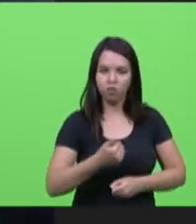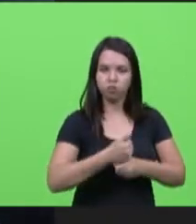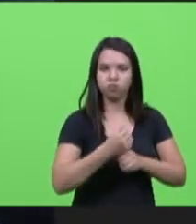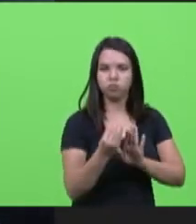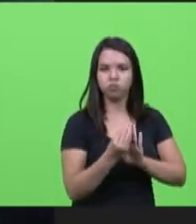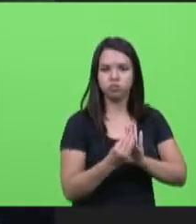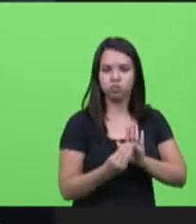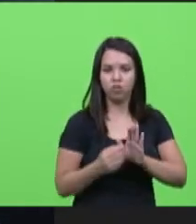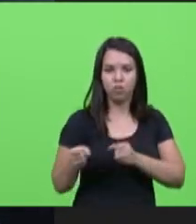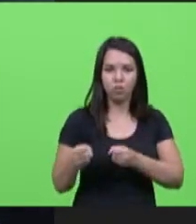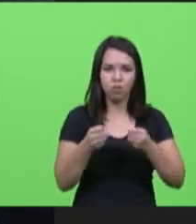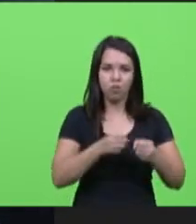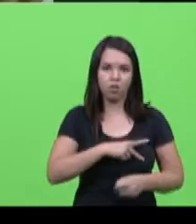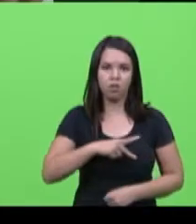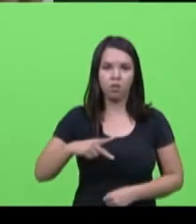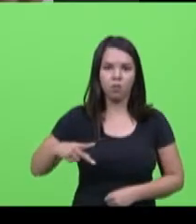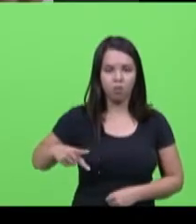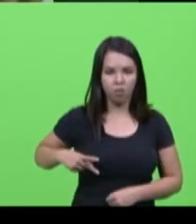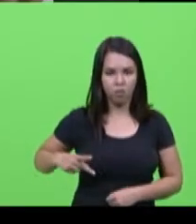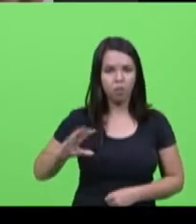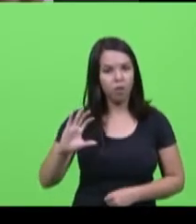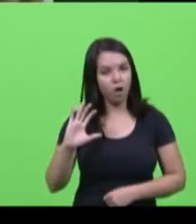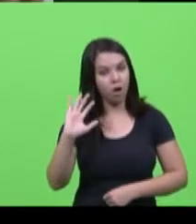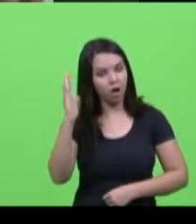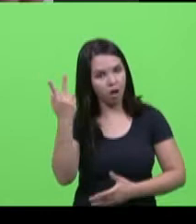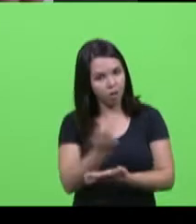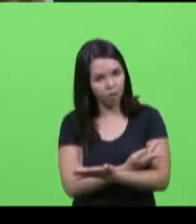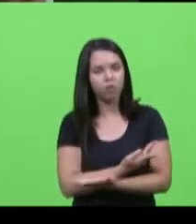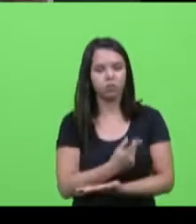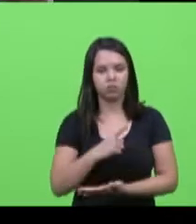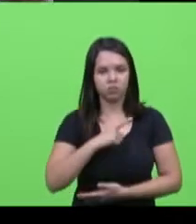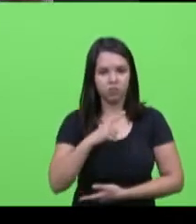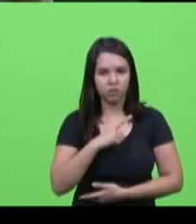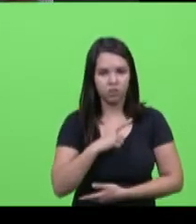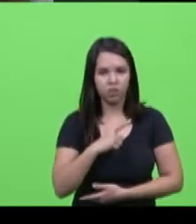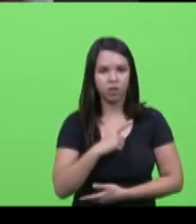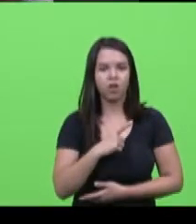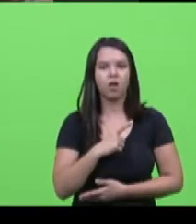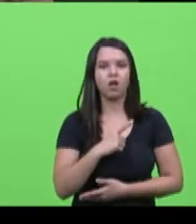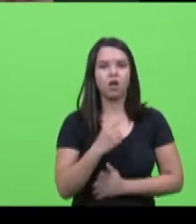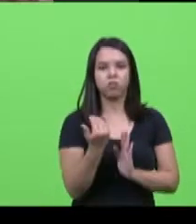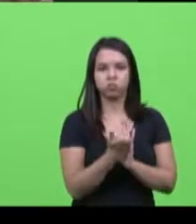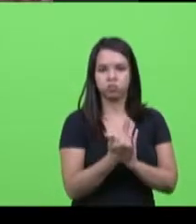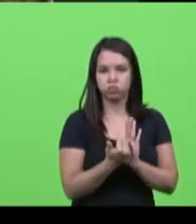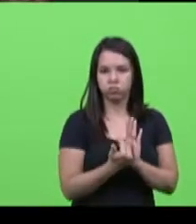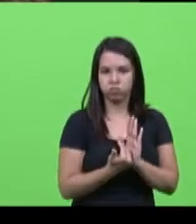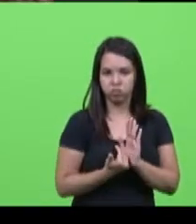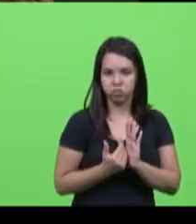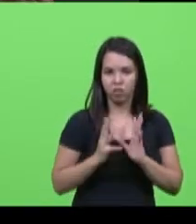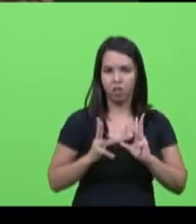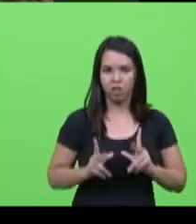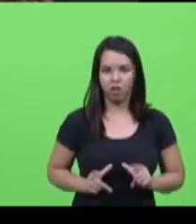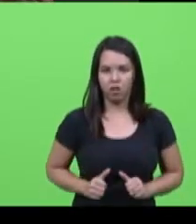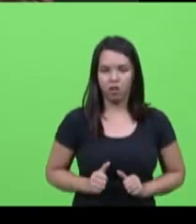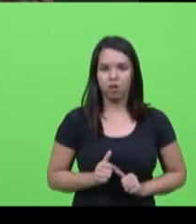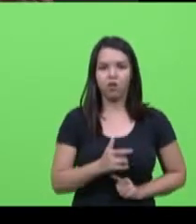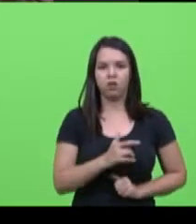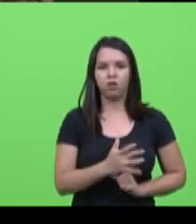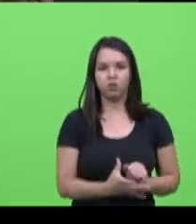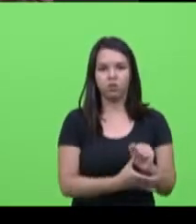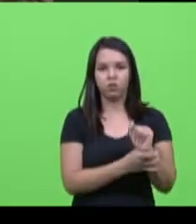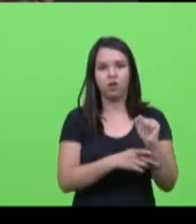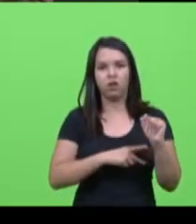poder público em situações excepcionais deverão fundar-se em normas sanitárias, segurança pública aplicáveis e serão precedidas de